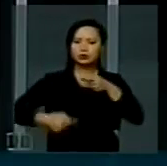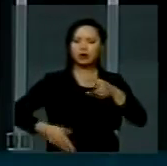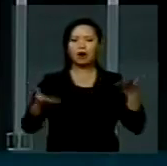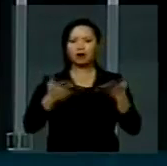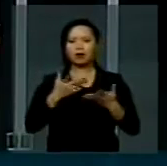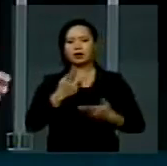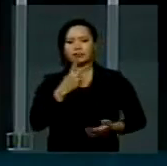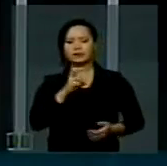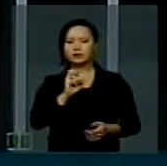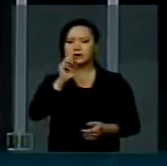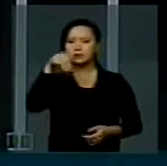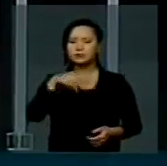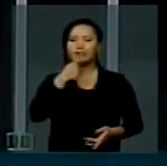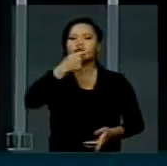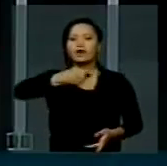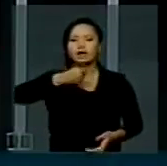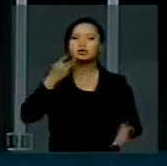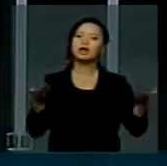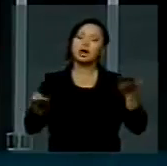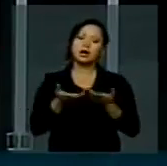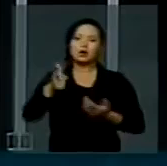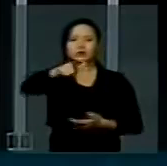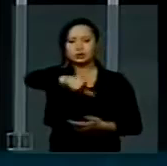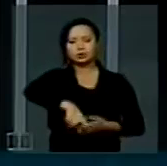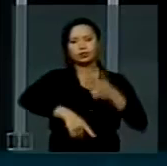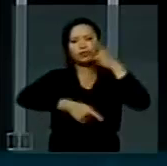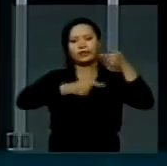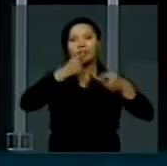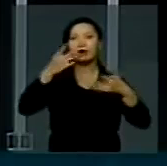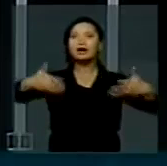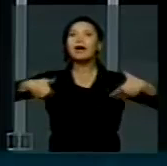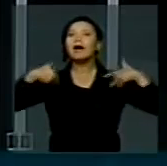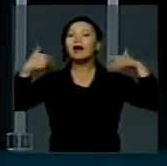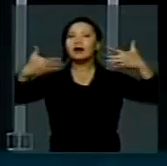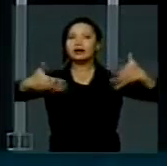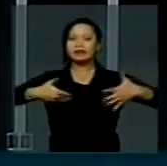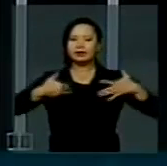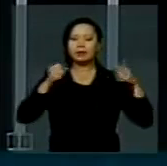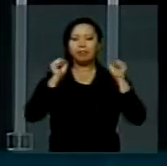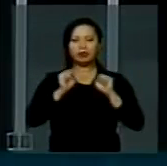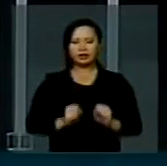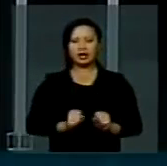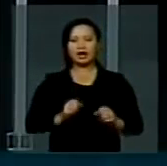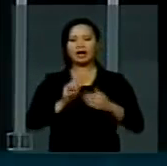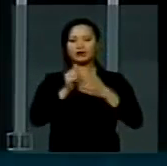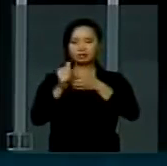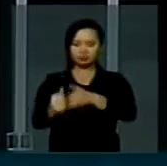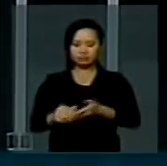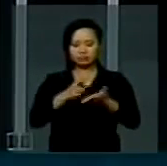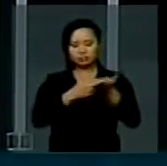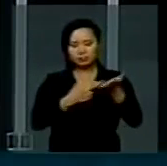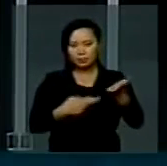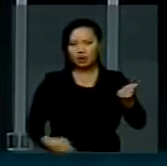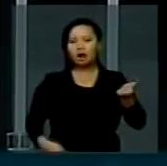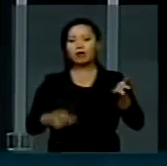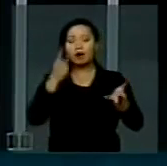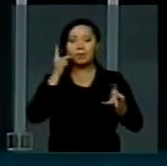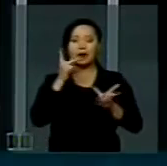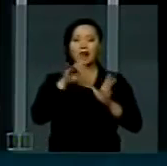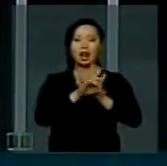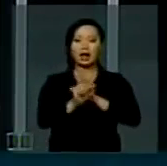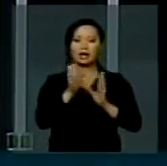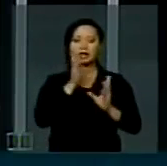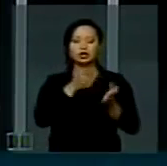expediente, e fica aqui mais uma vez a alegria de poder ter conduzido esse relatório da Lei de Diretrizes Orçamentárias para